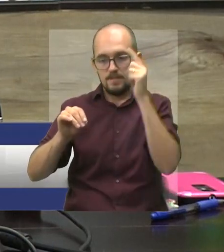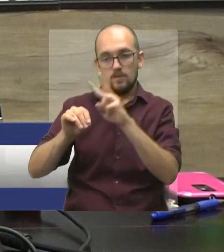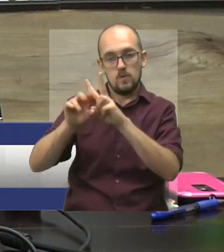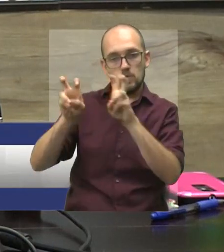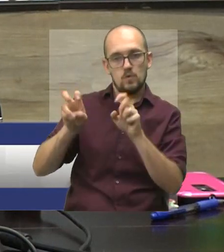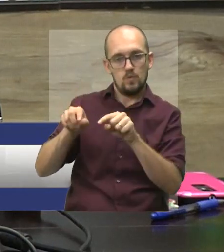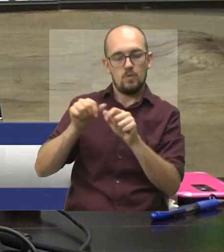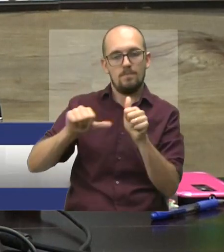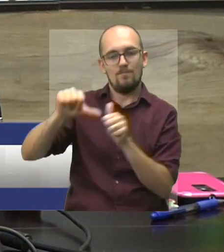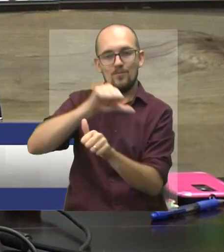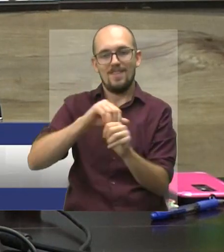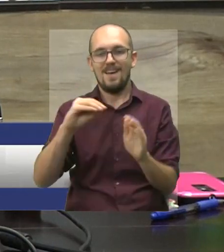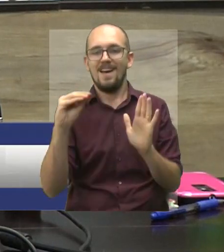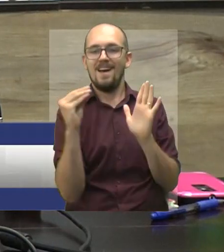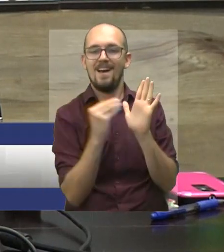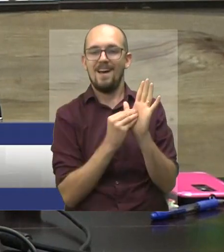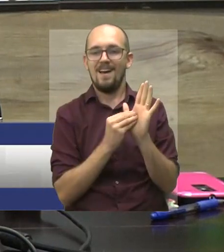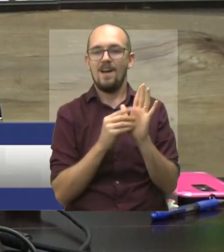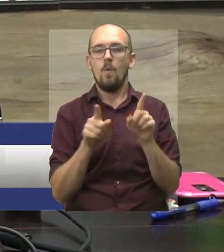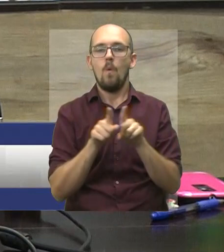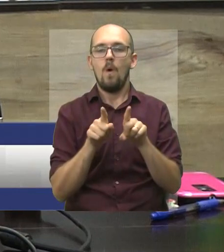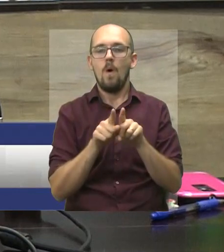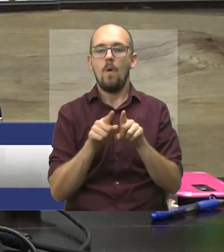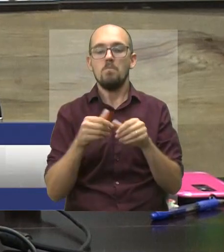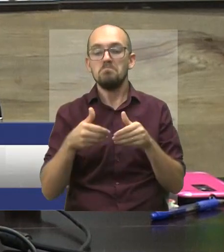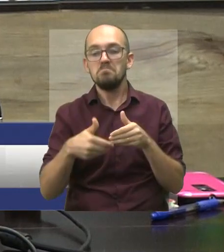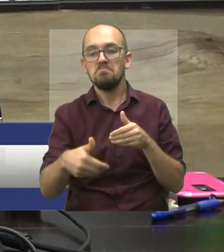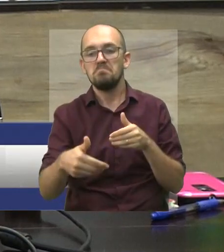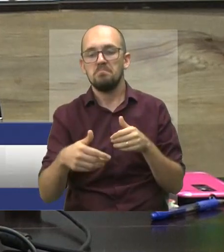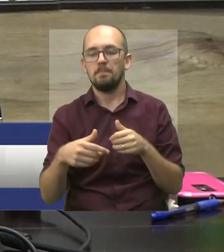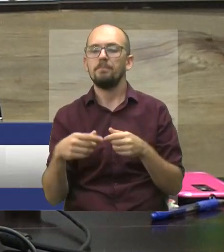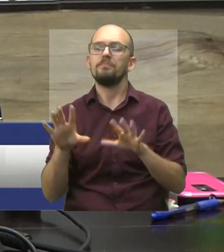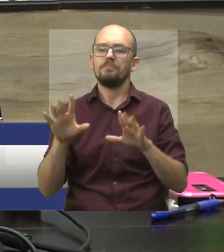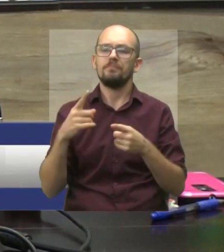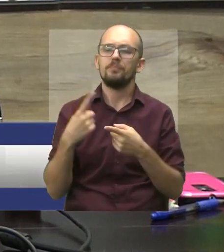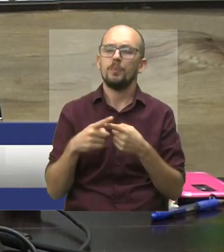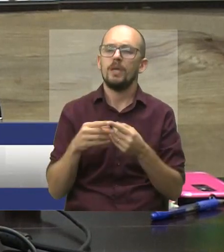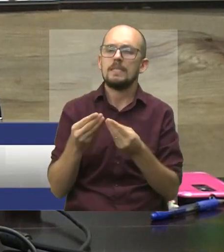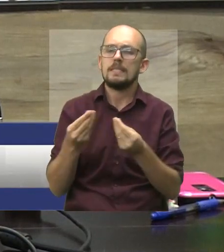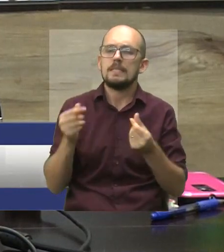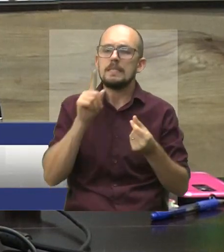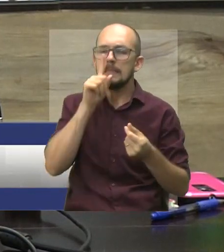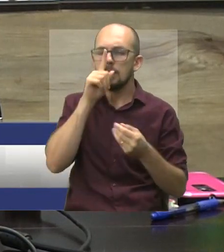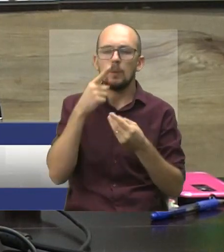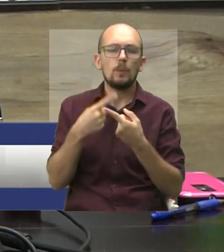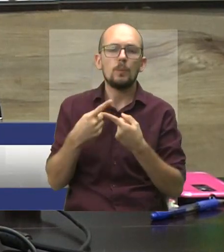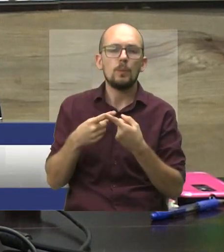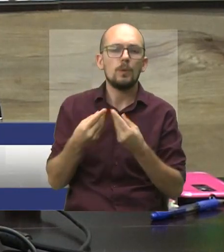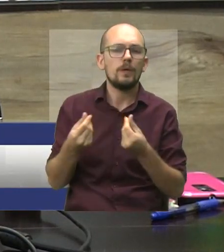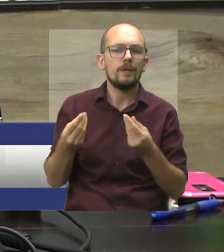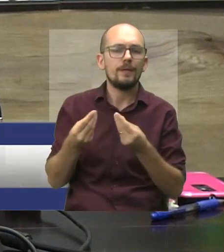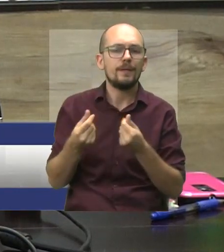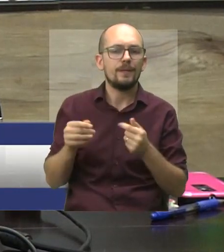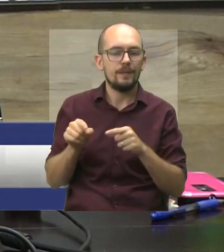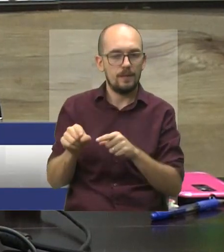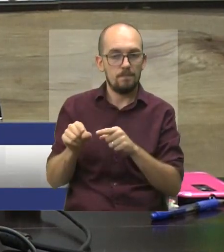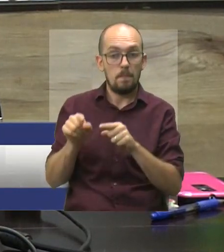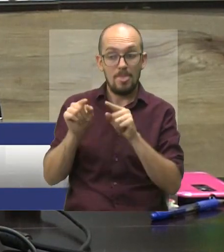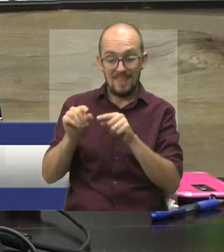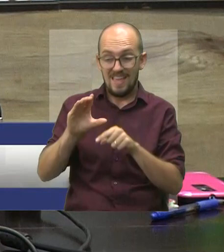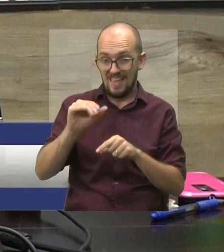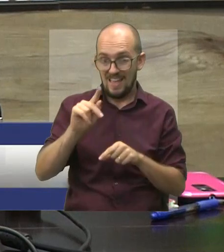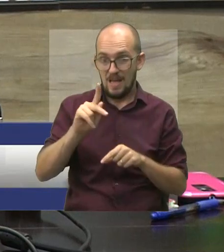essa mudança que ele está prevendo. Por quê? Essa capitalização é um regime de